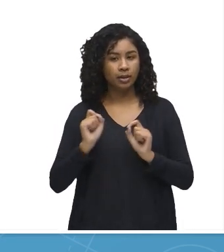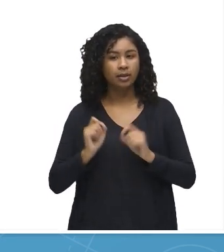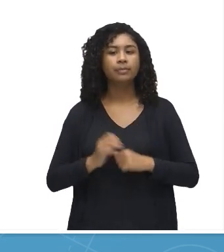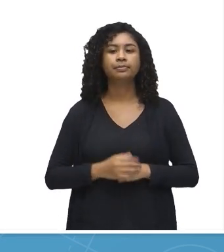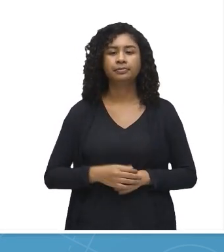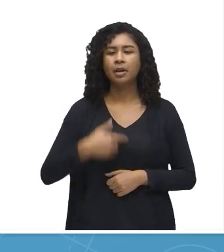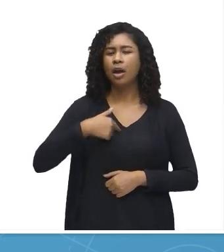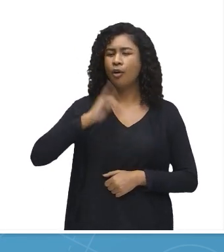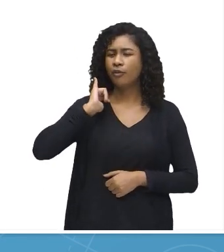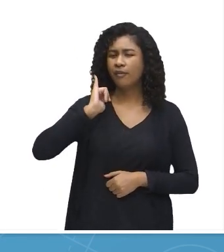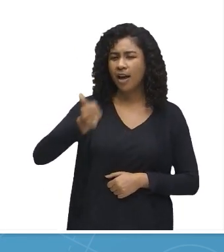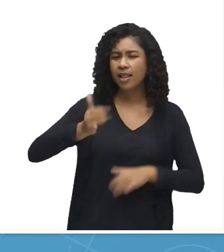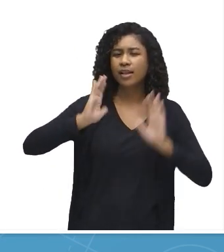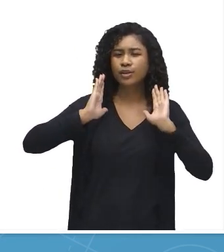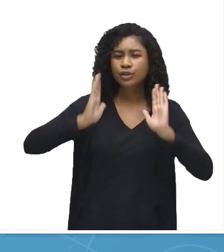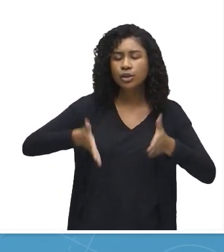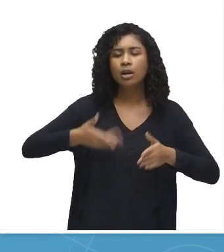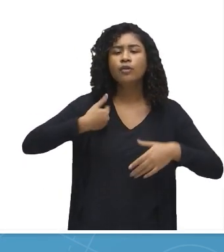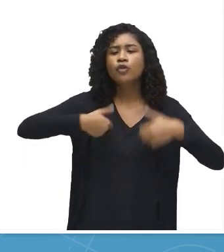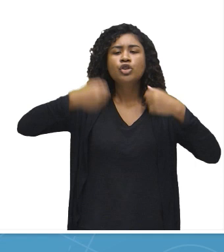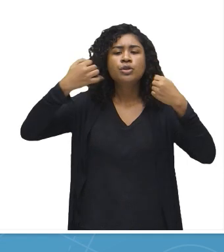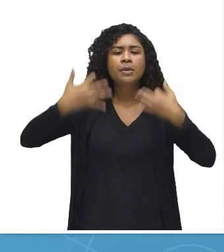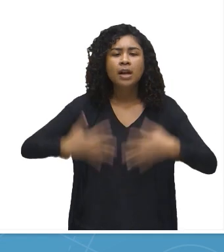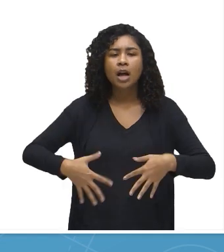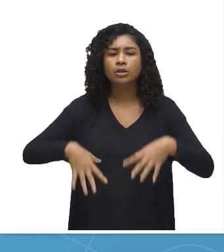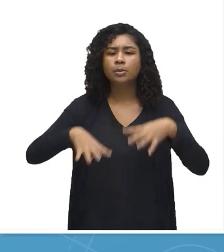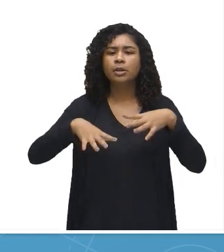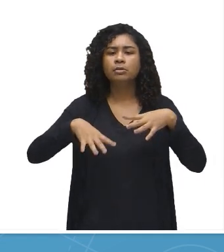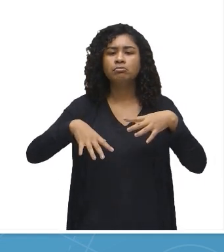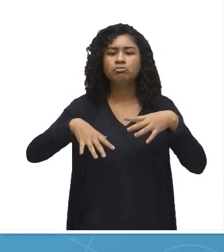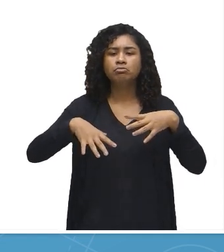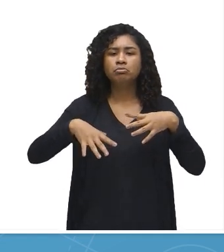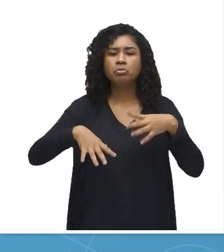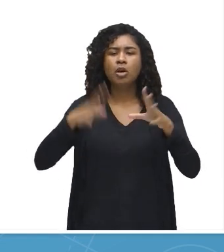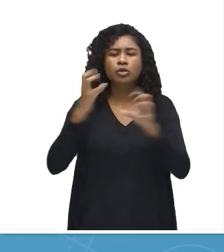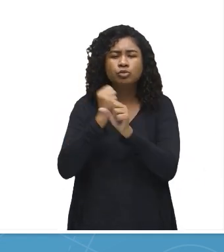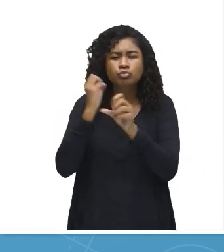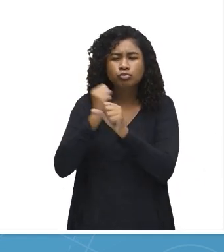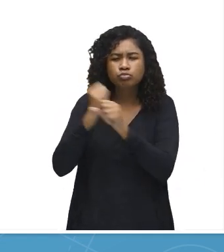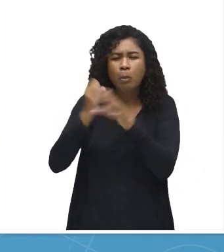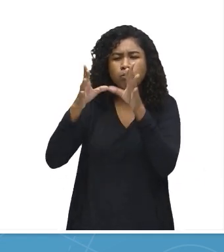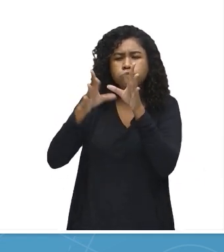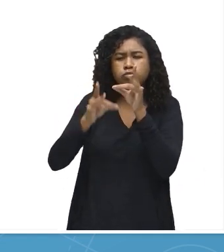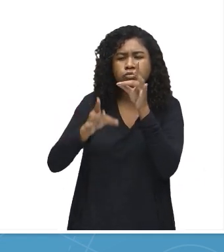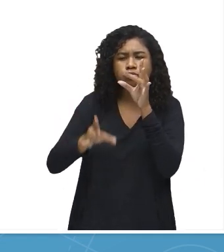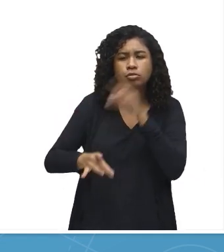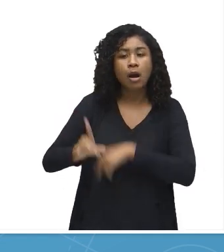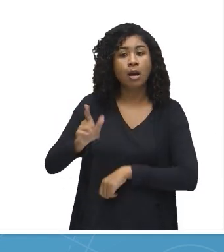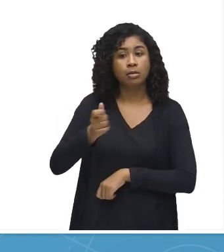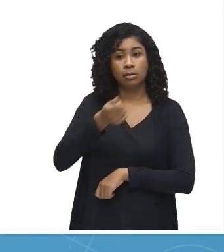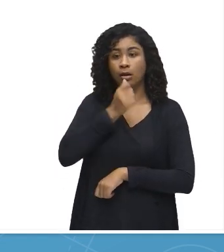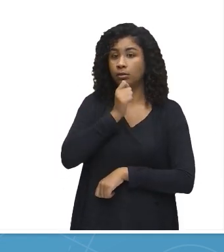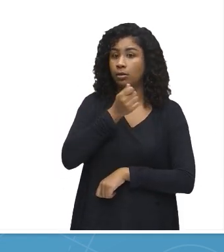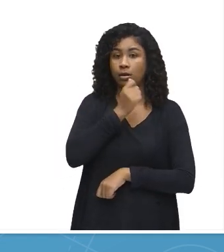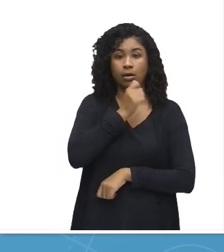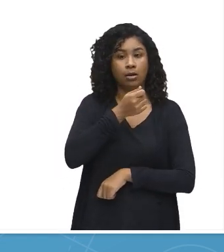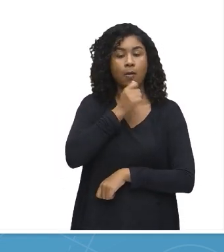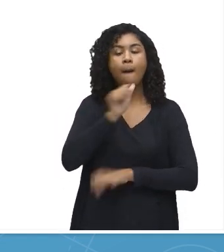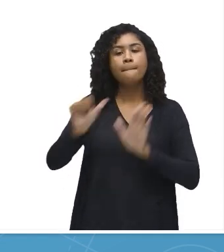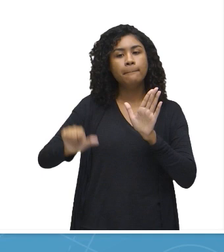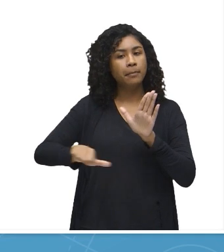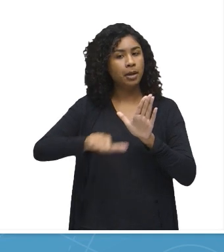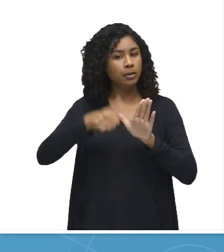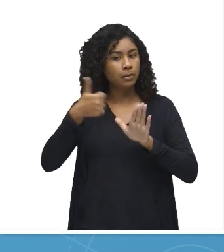vocês, a gente ainda não vai trabalhar a resolução de equações do segundo grau. Primeiro a gente está fazendo